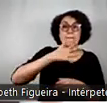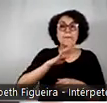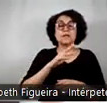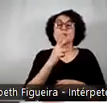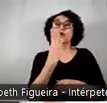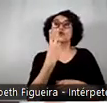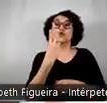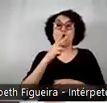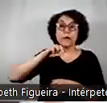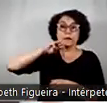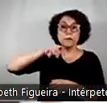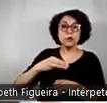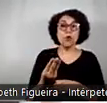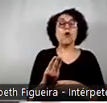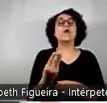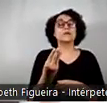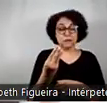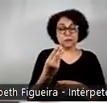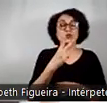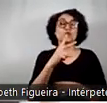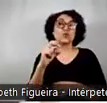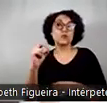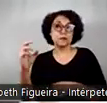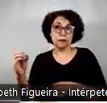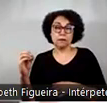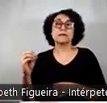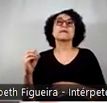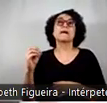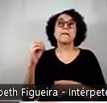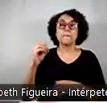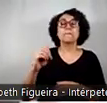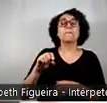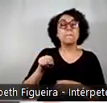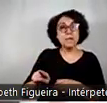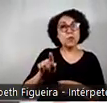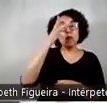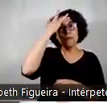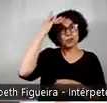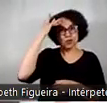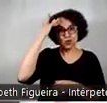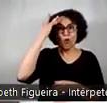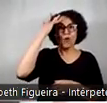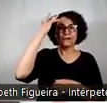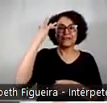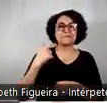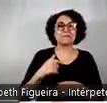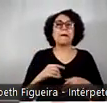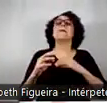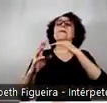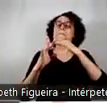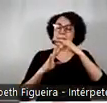como migrantes e imigrantes internacionais do Brasil, sendo que, né, metade, né,